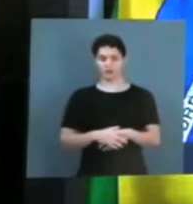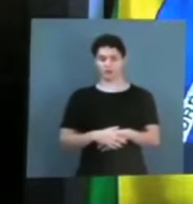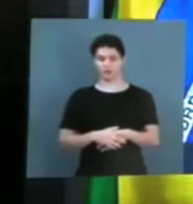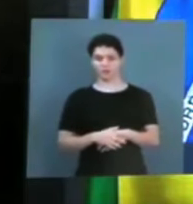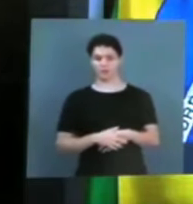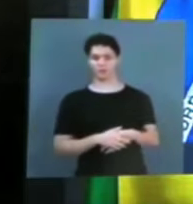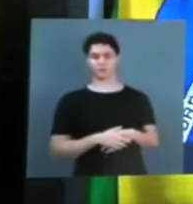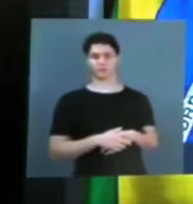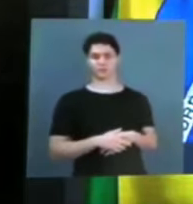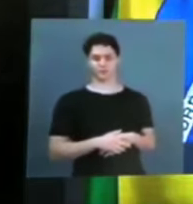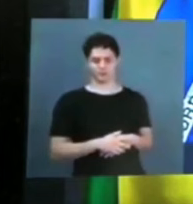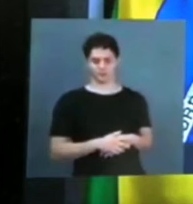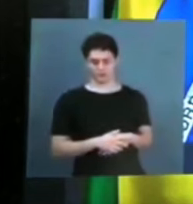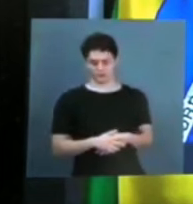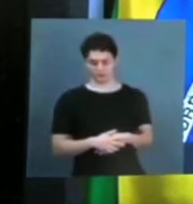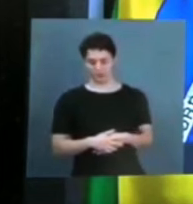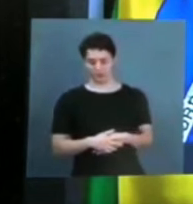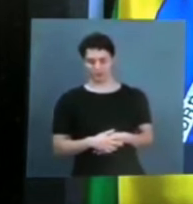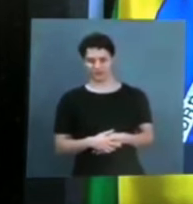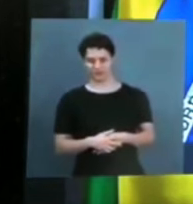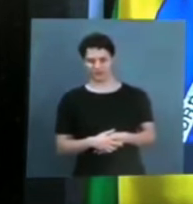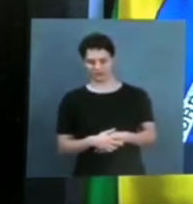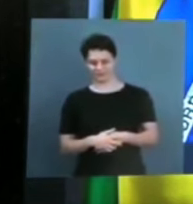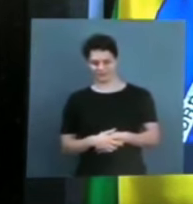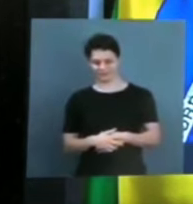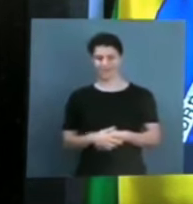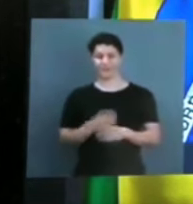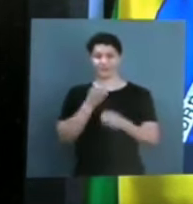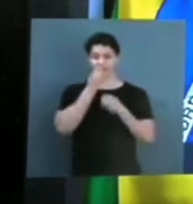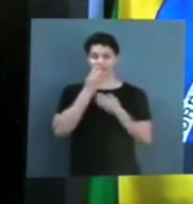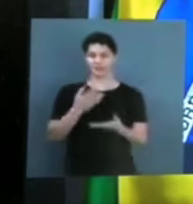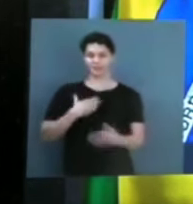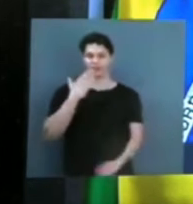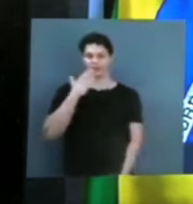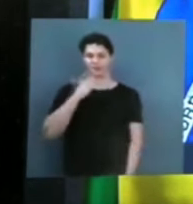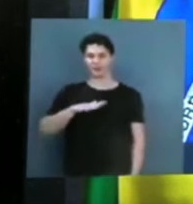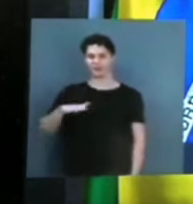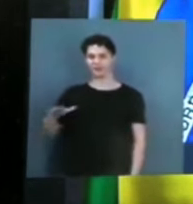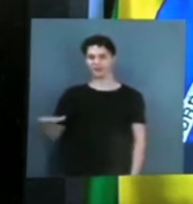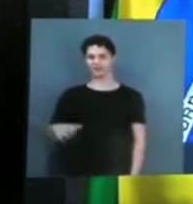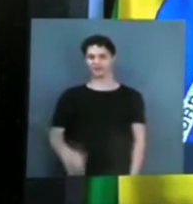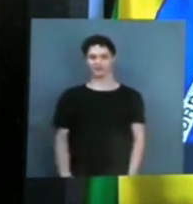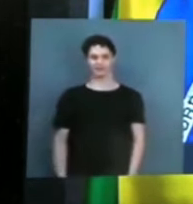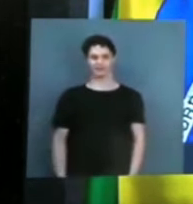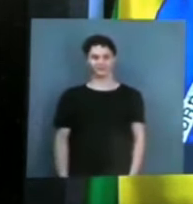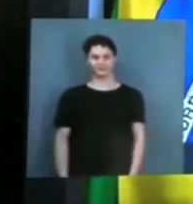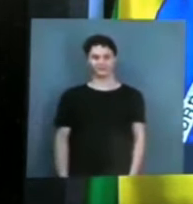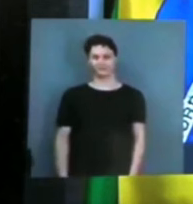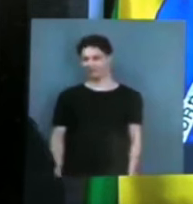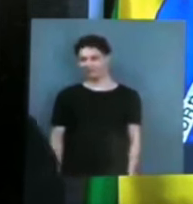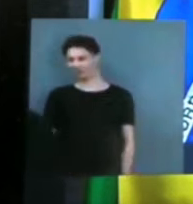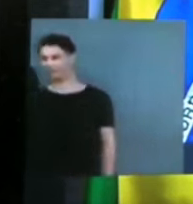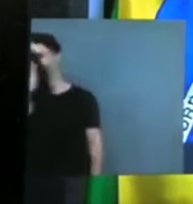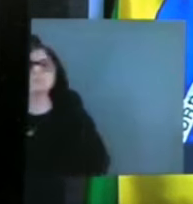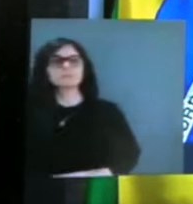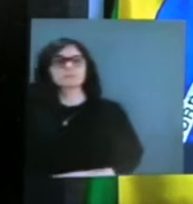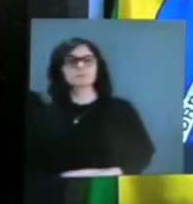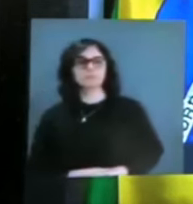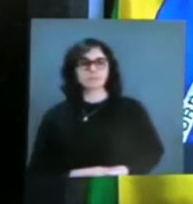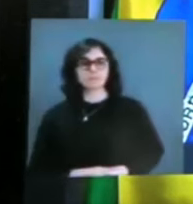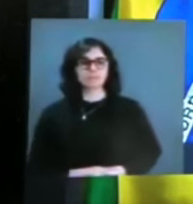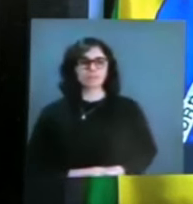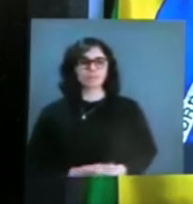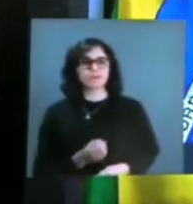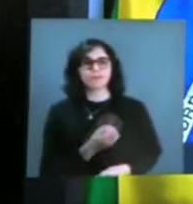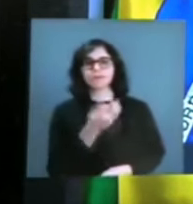Esse é o desabafo de uma criança que tá orando como muitos brasileiros, e a gente